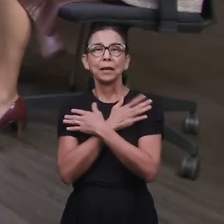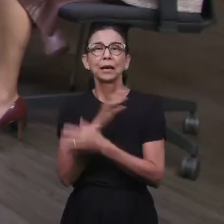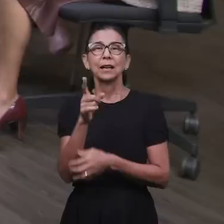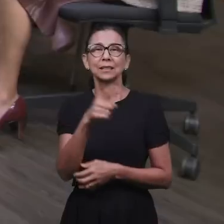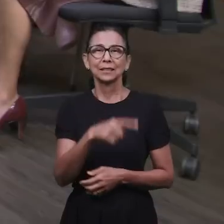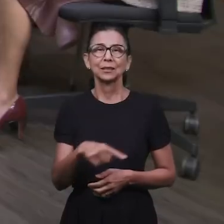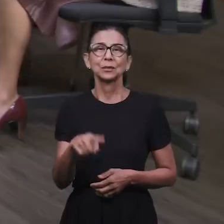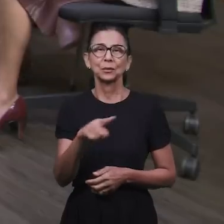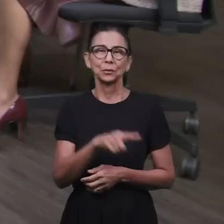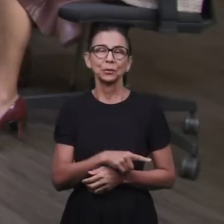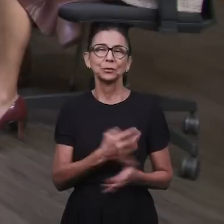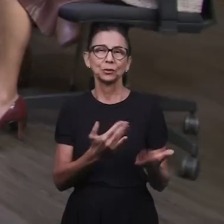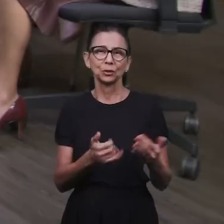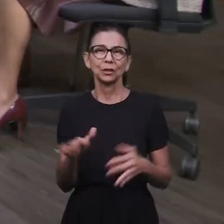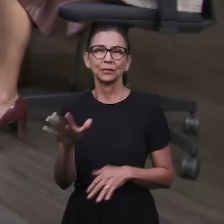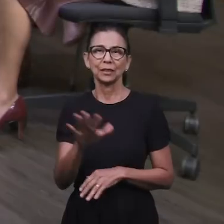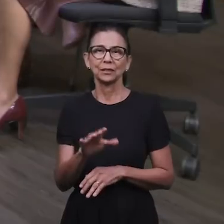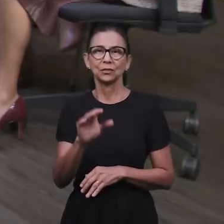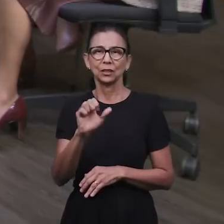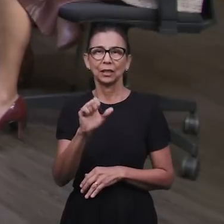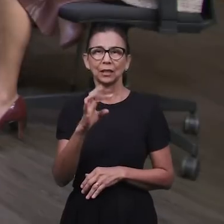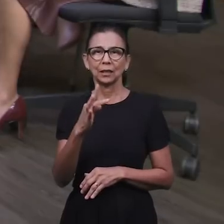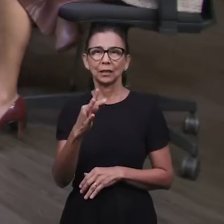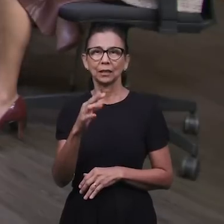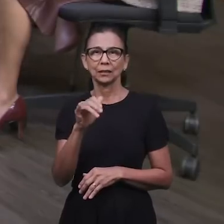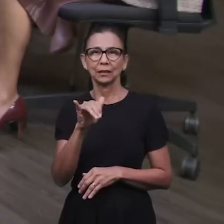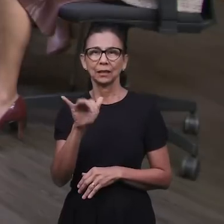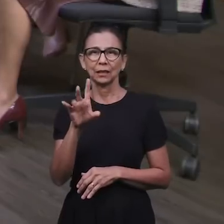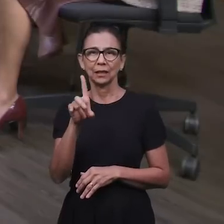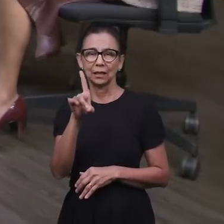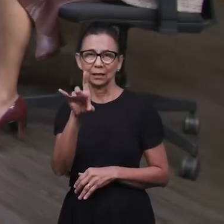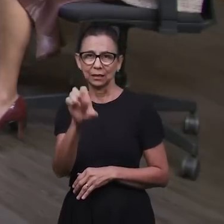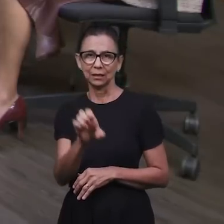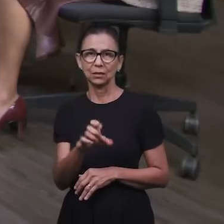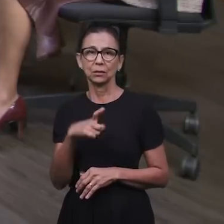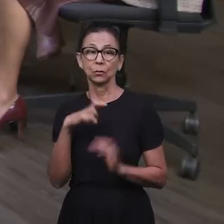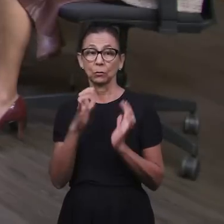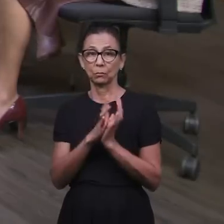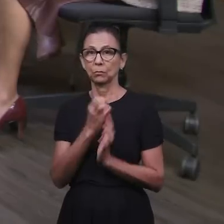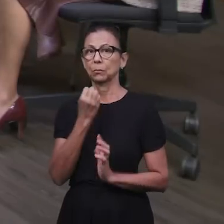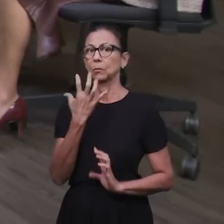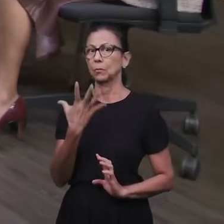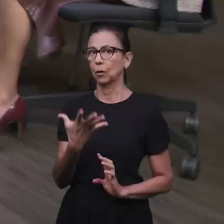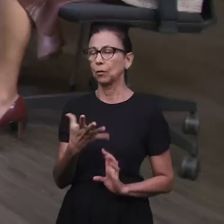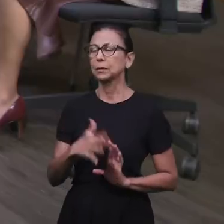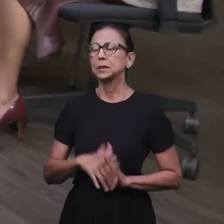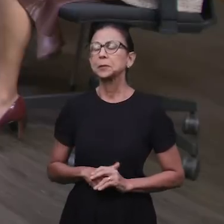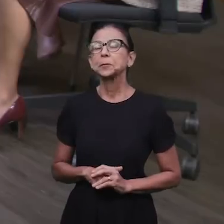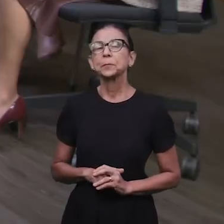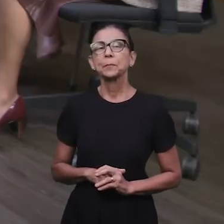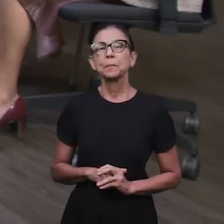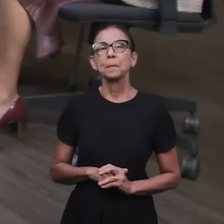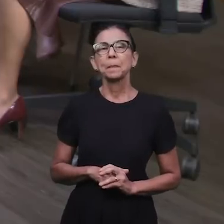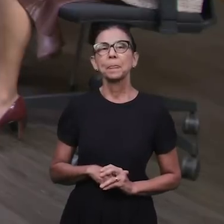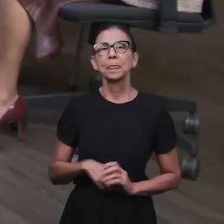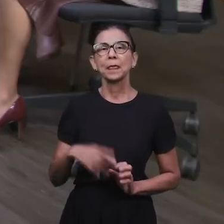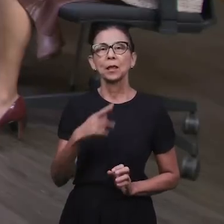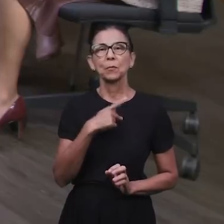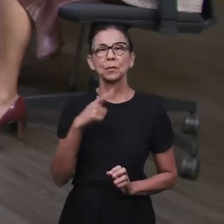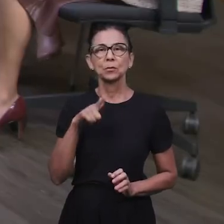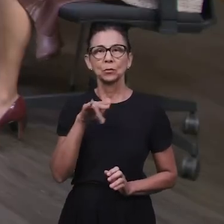Estive lá e vimos um grupo bom lá, glória a Deus. O pastor Luiz Alberto, que é pai